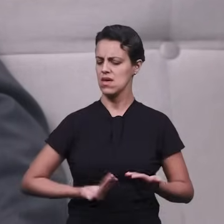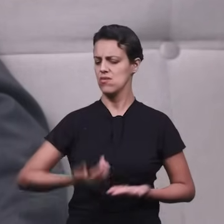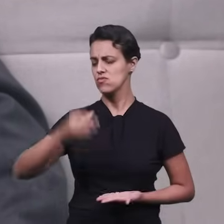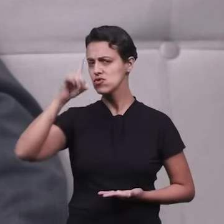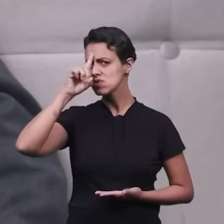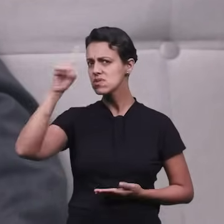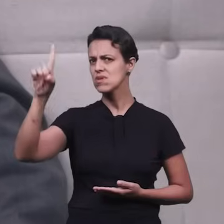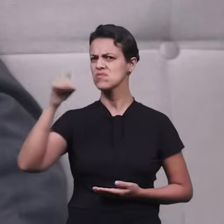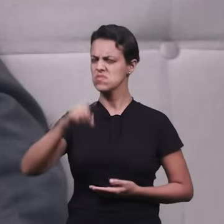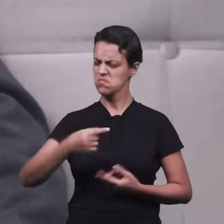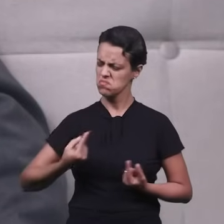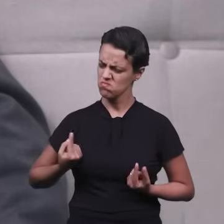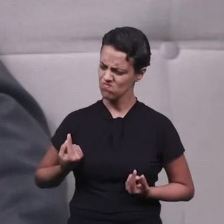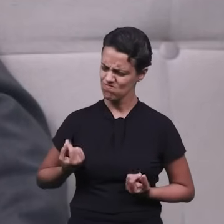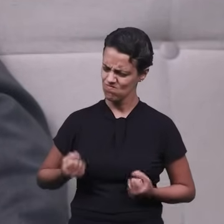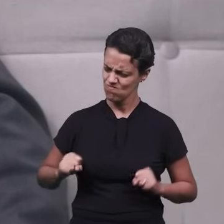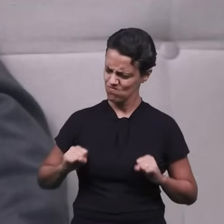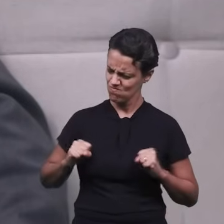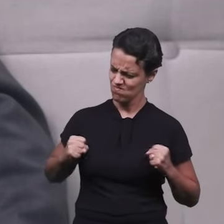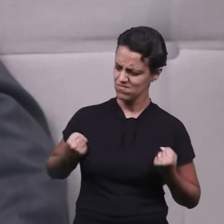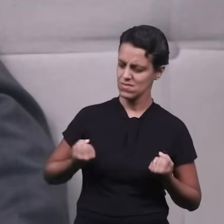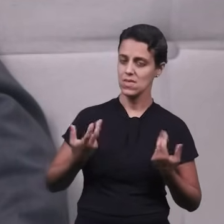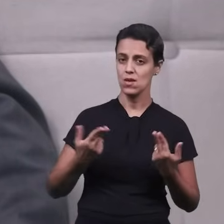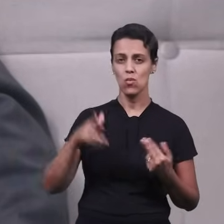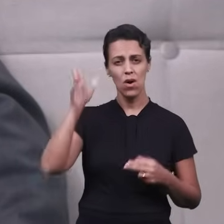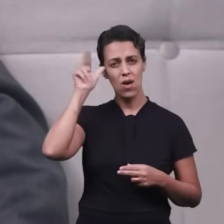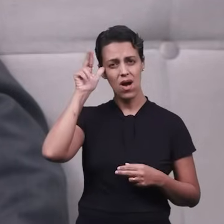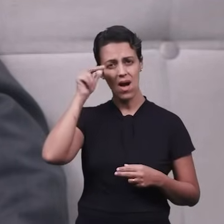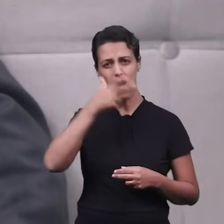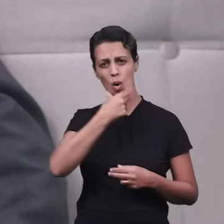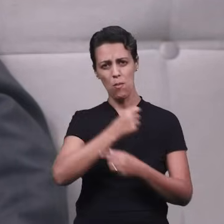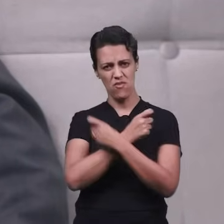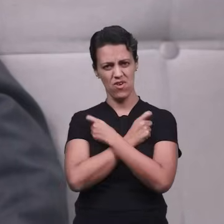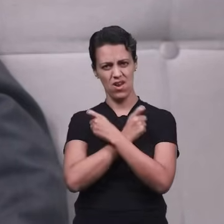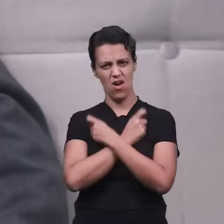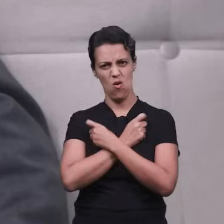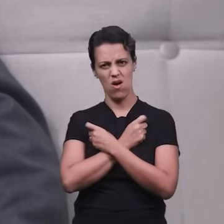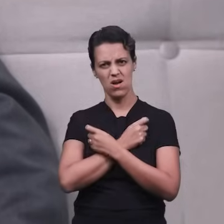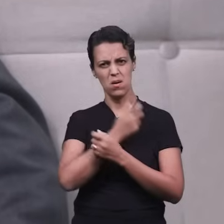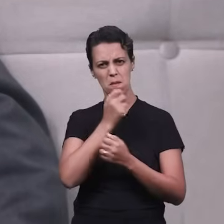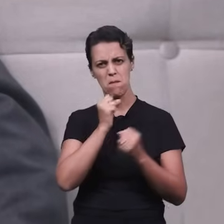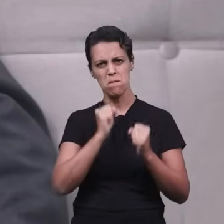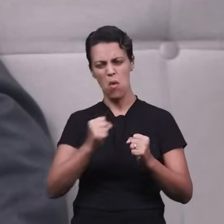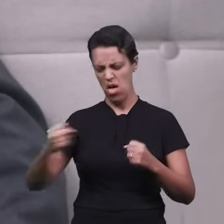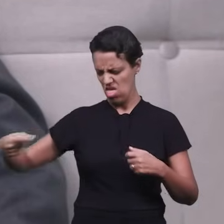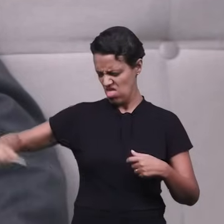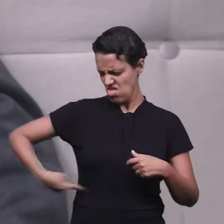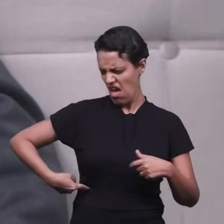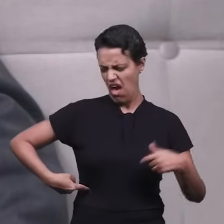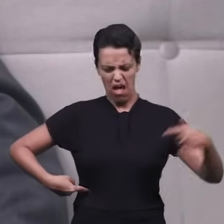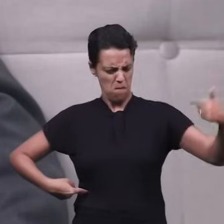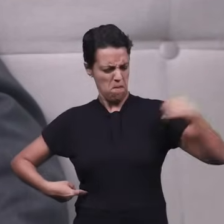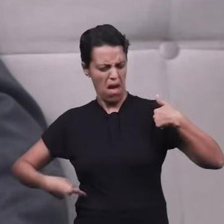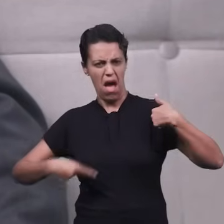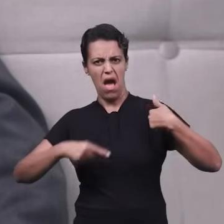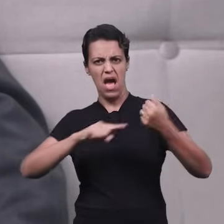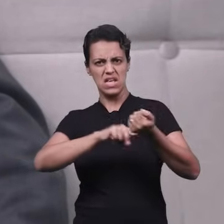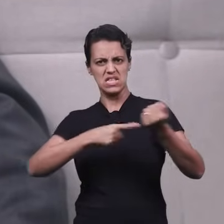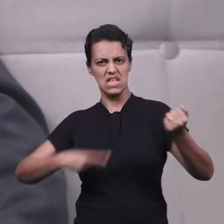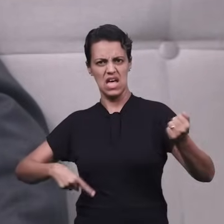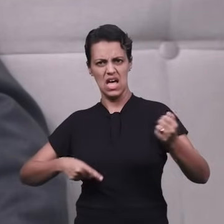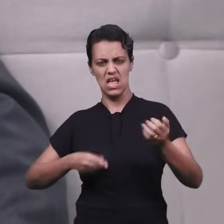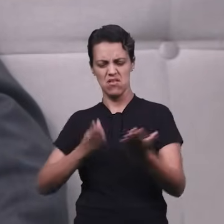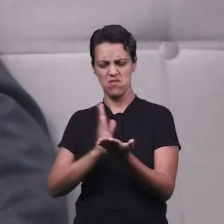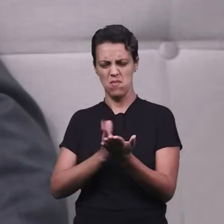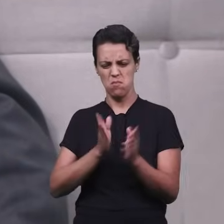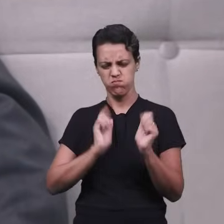enfrentar, mesmo sangrando, igual as éguas de Faraó, que diziam que essas éguas, sangrando, elas não recuavam. Então o servo de Deus,